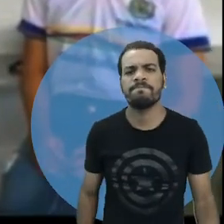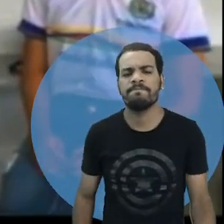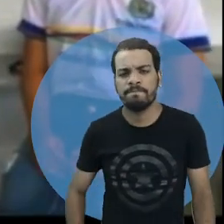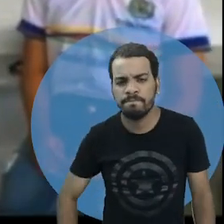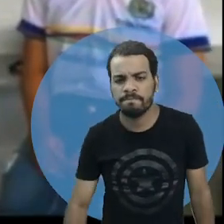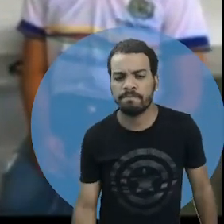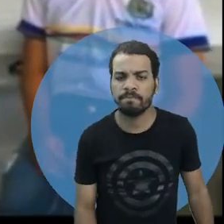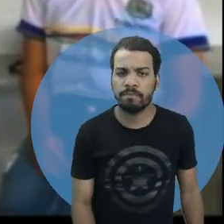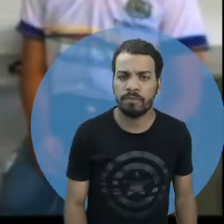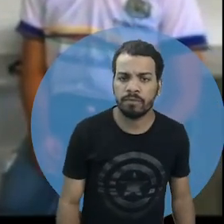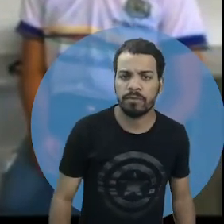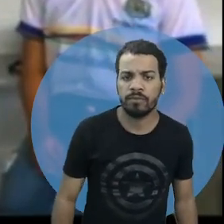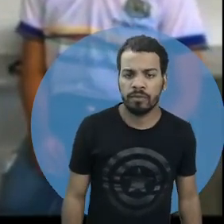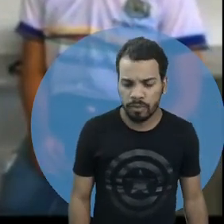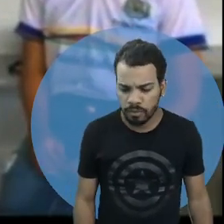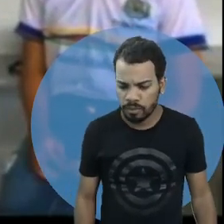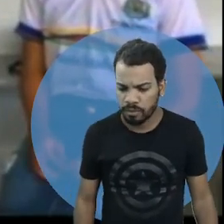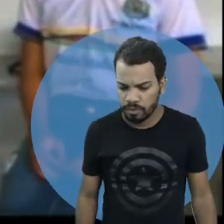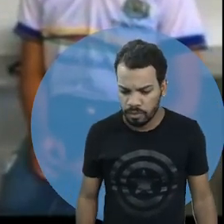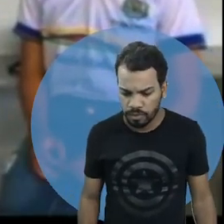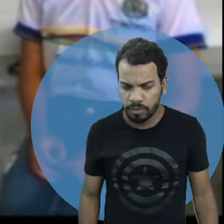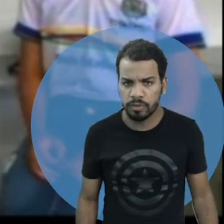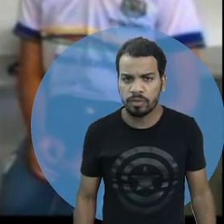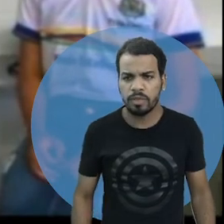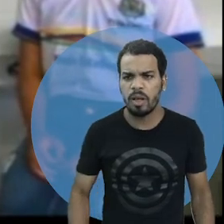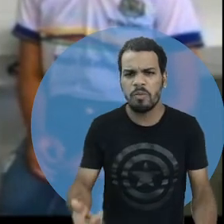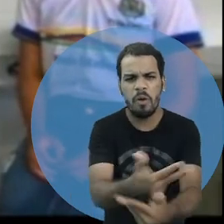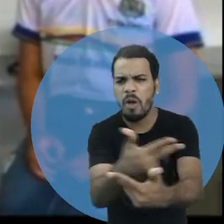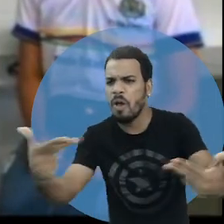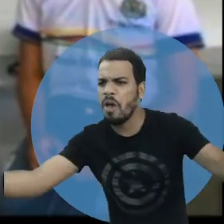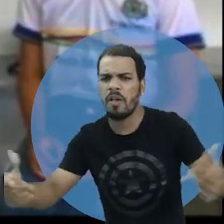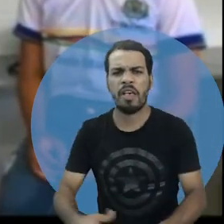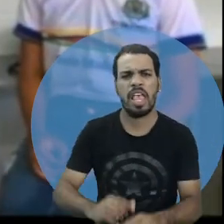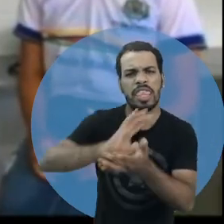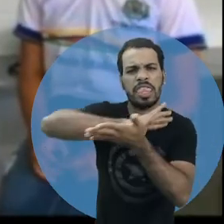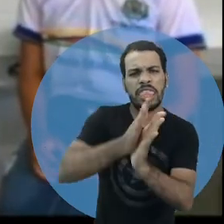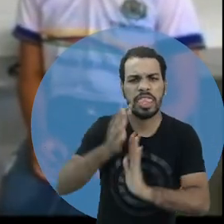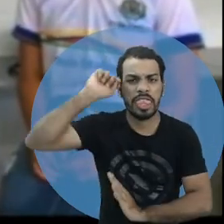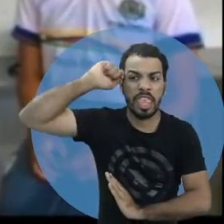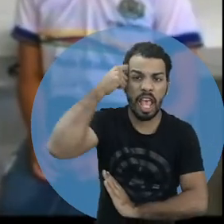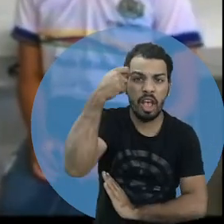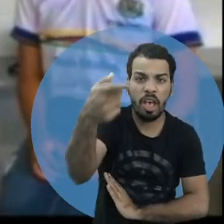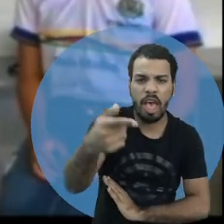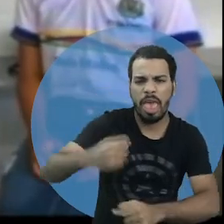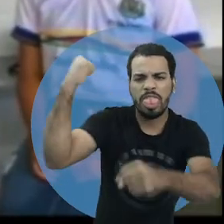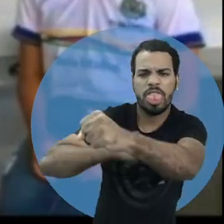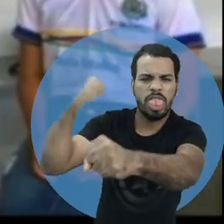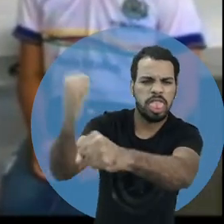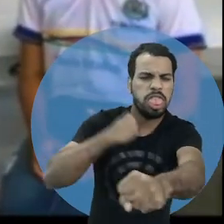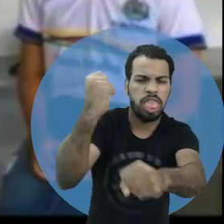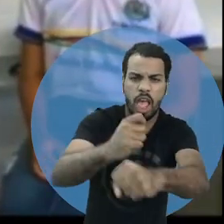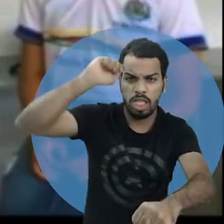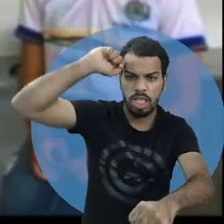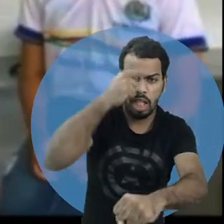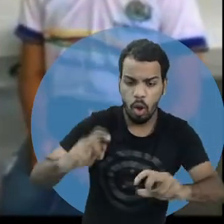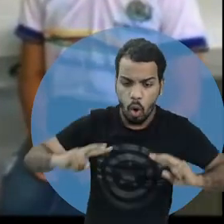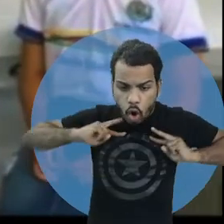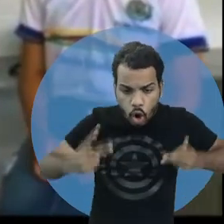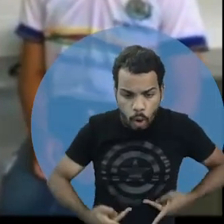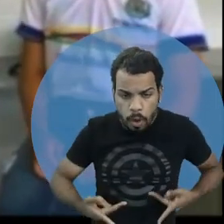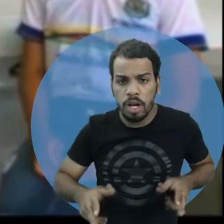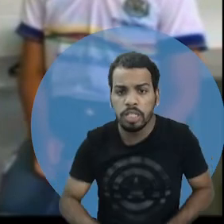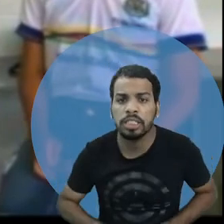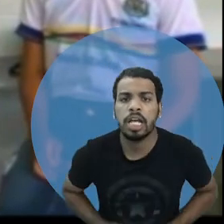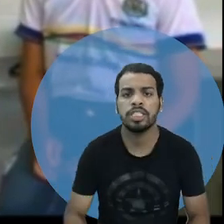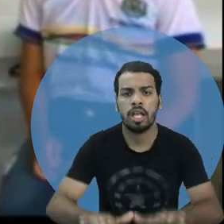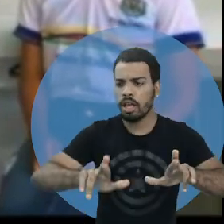Mãe chora pelos filhos que foram assassinados, por serem negros favelados, seres humanos que nasceram